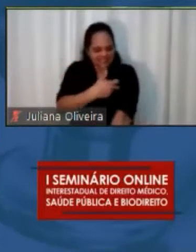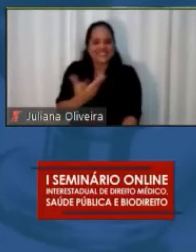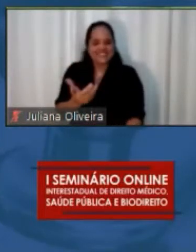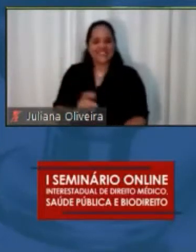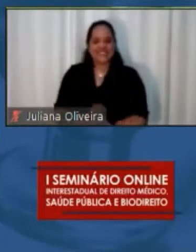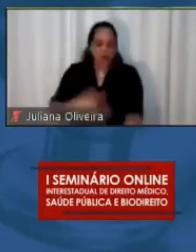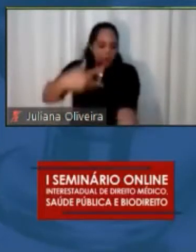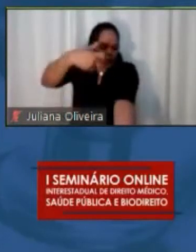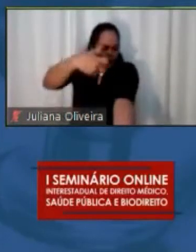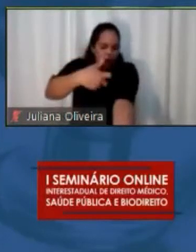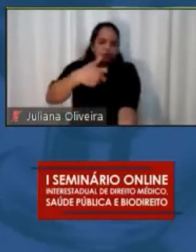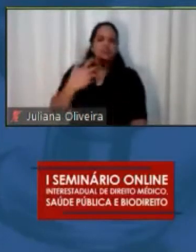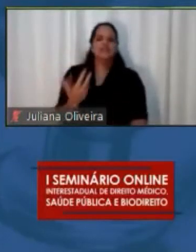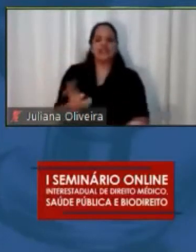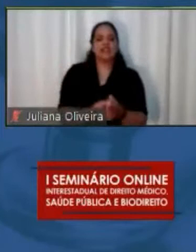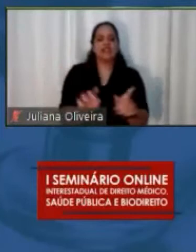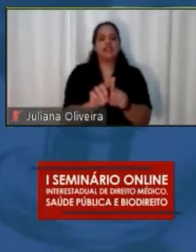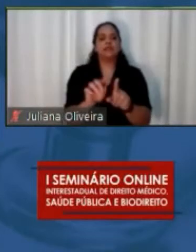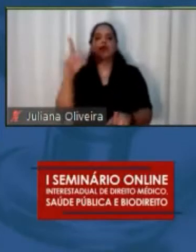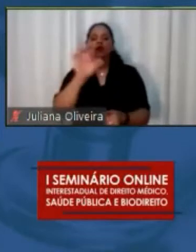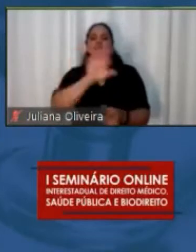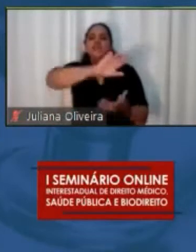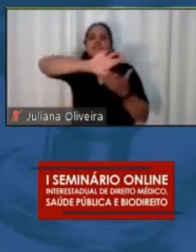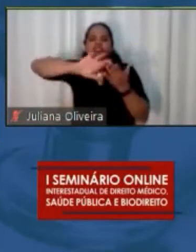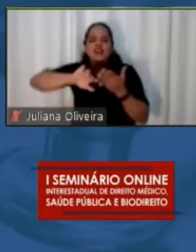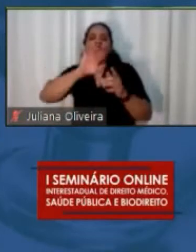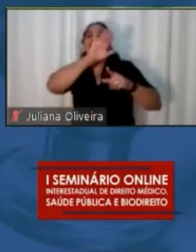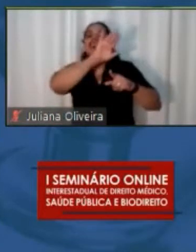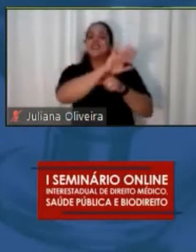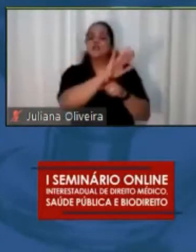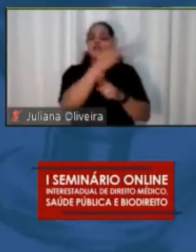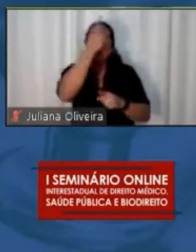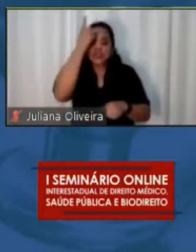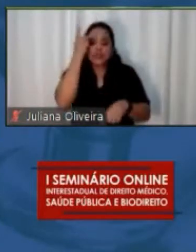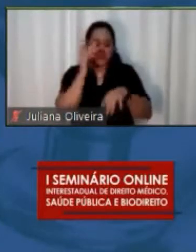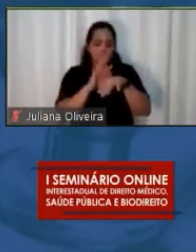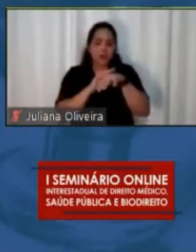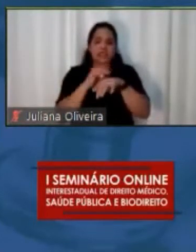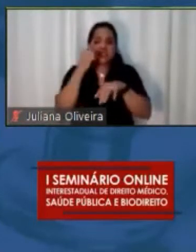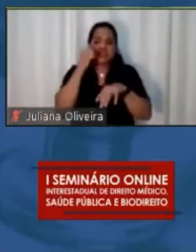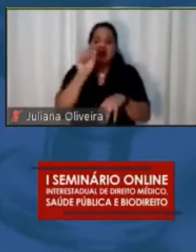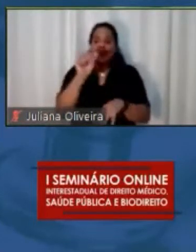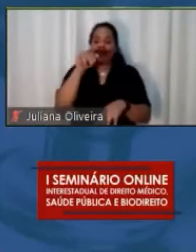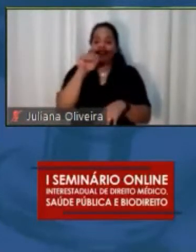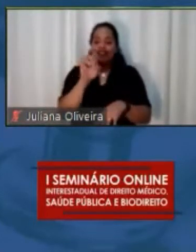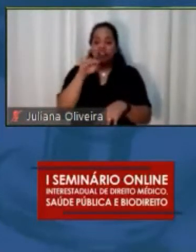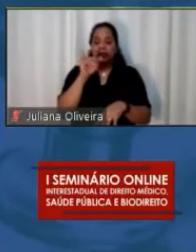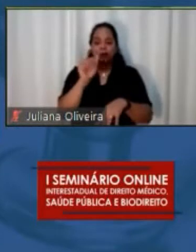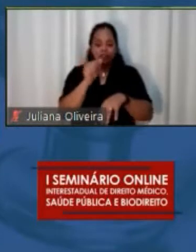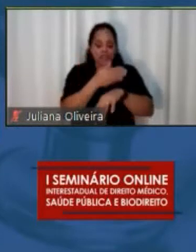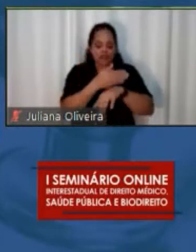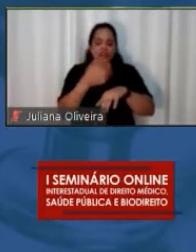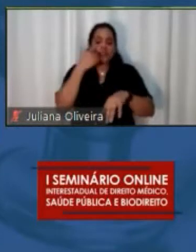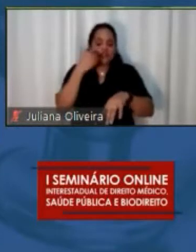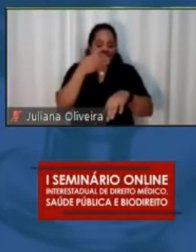boa apresentação em que se consegue oferecer em cada ampola 500 miligramas de ferro, e é